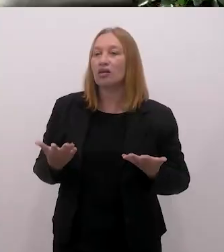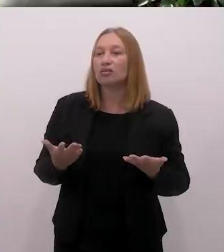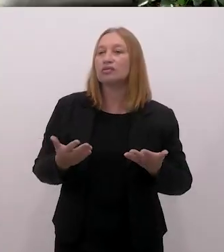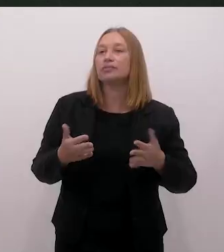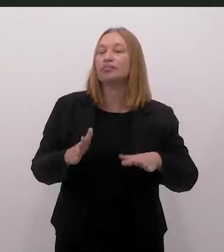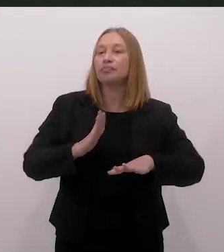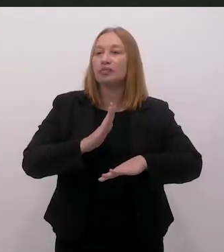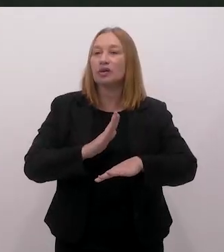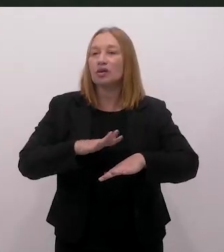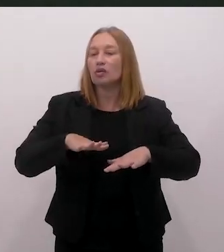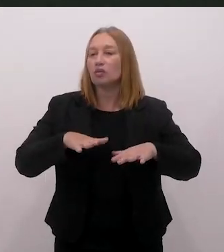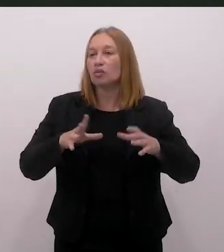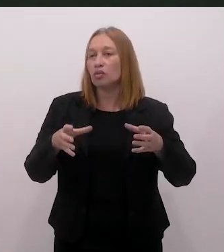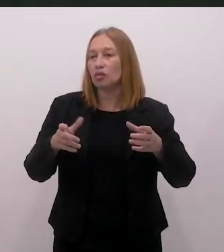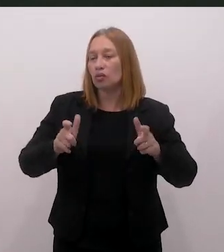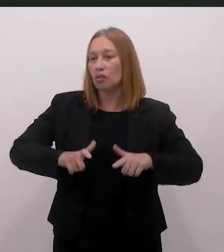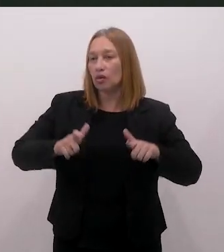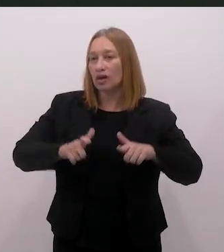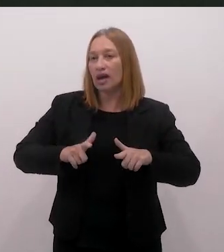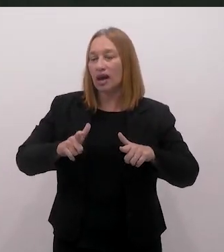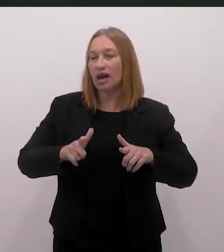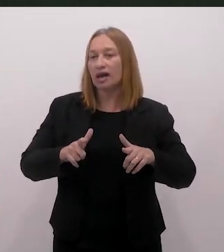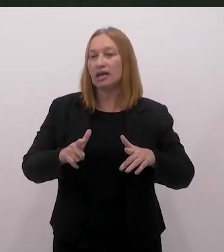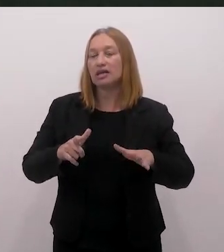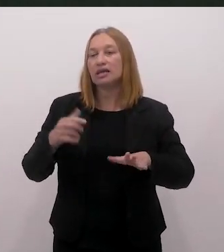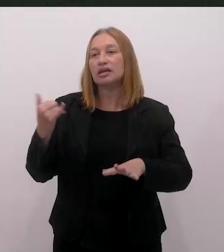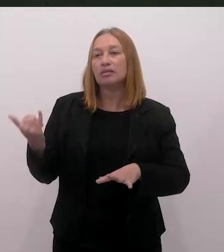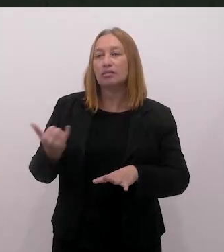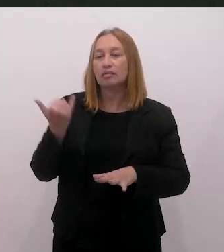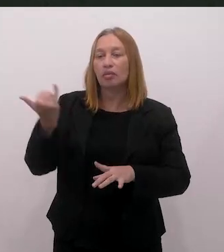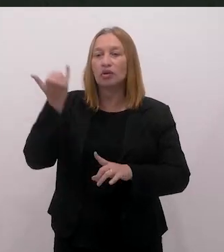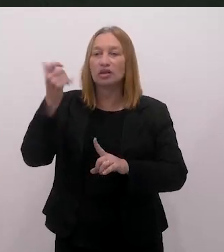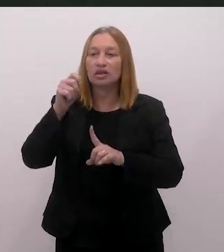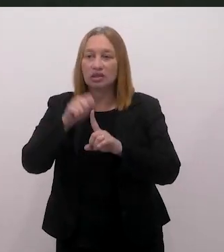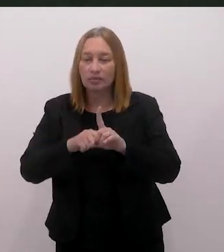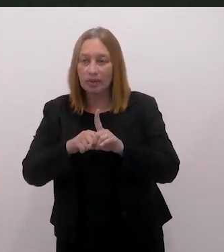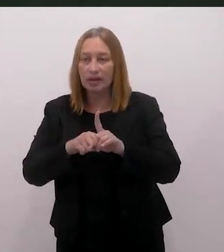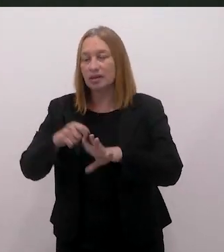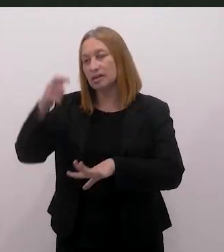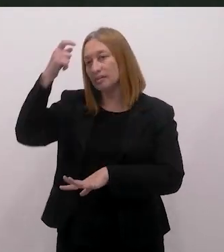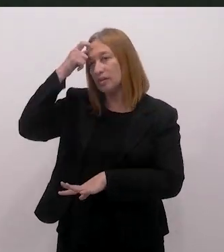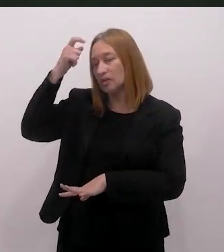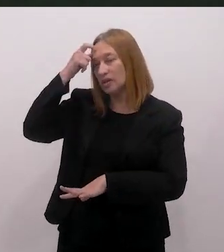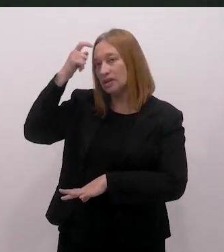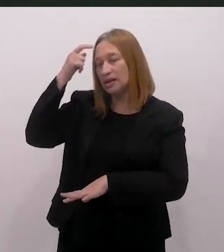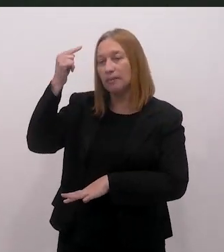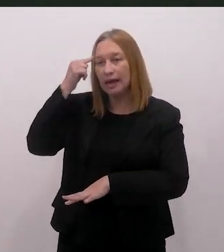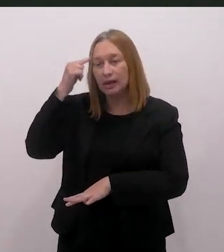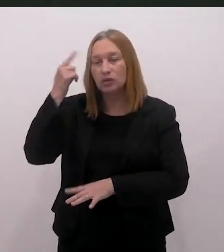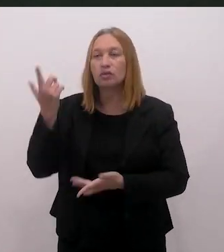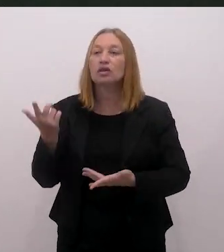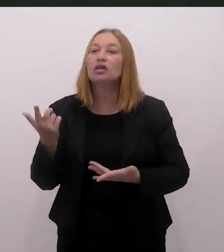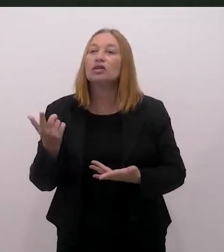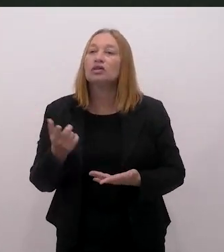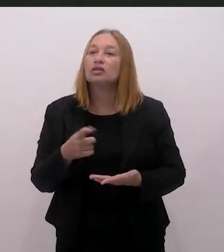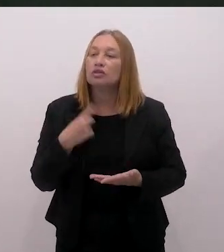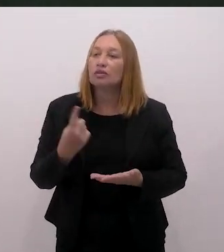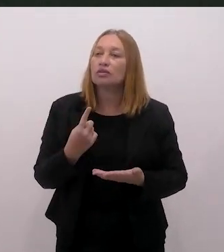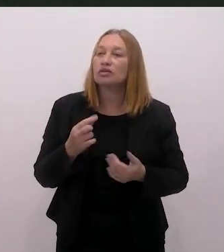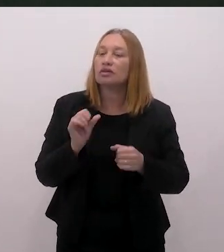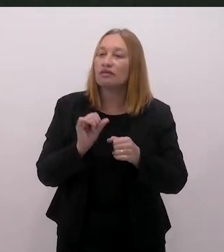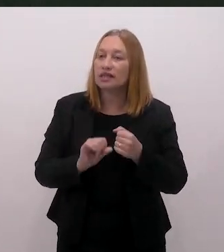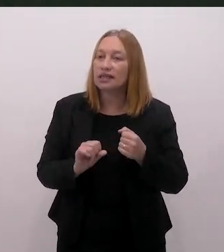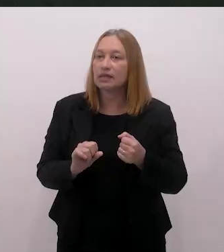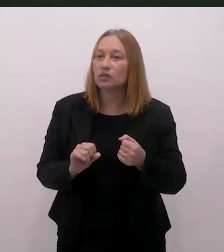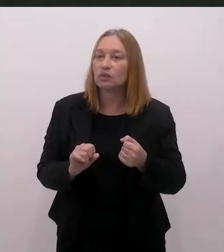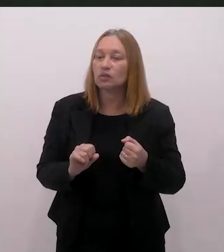Didabar.e-restaurante. Então, Novembro Negro para a gente é um mês muito importante, né? Que é um mês de reflexão. Isso.